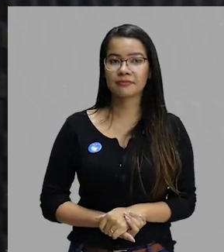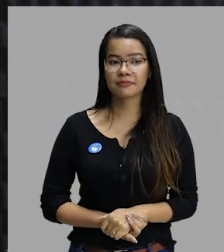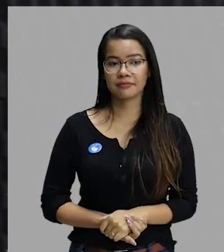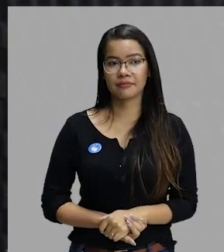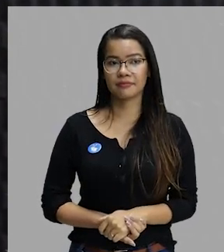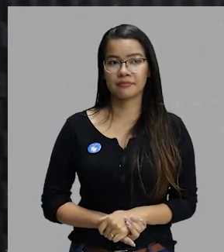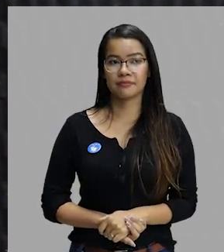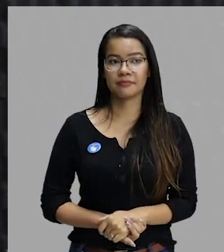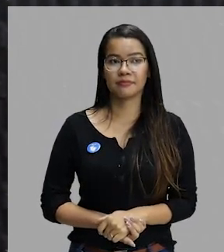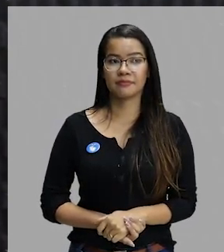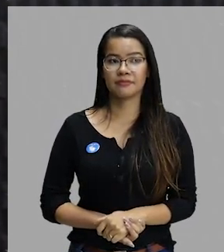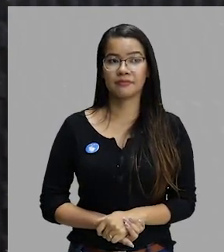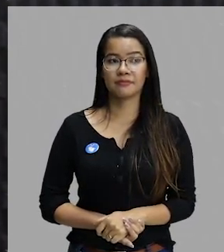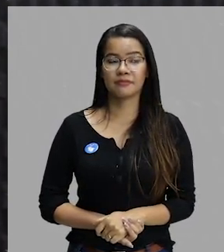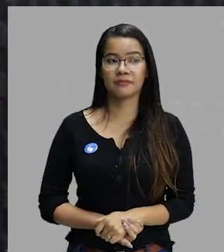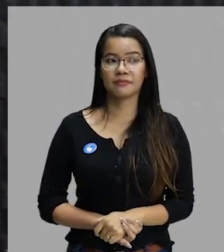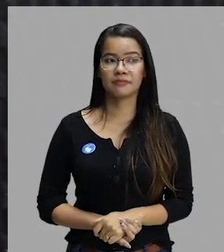3.